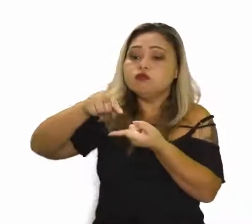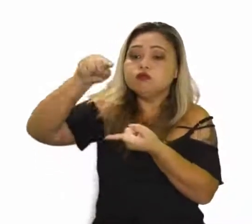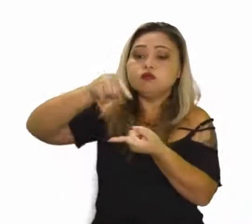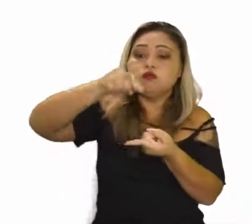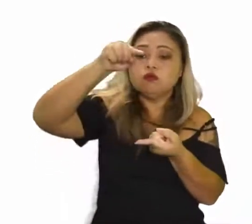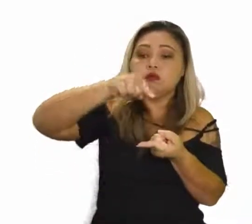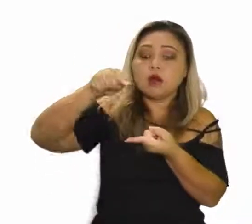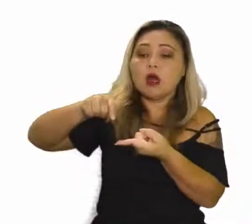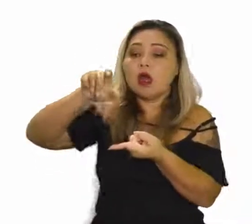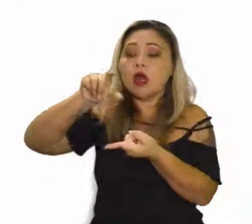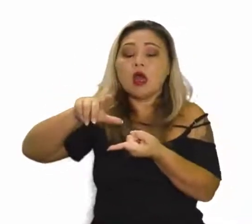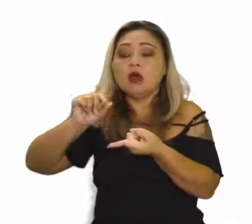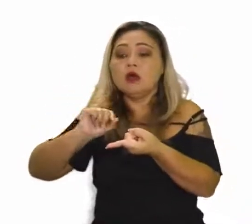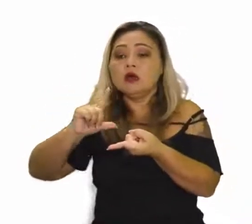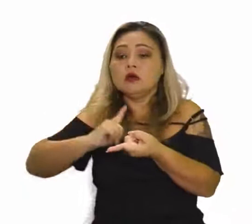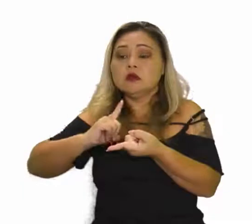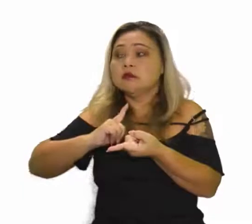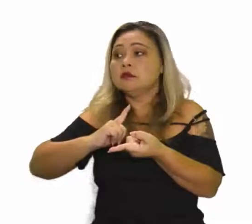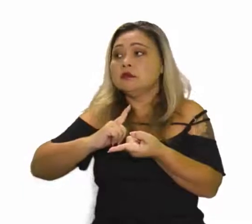né? É uma ave que